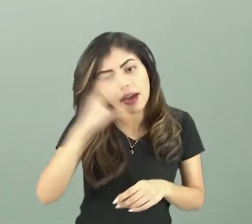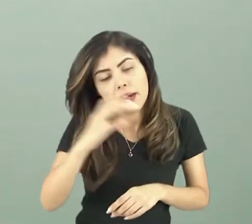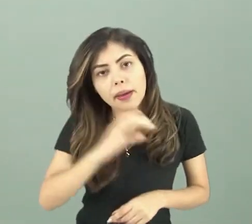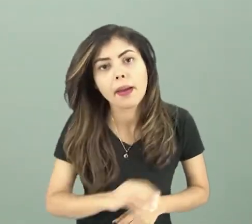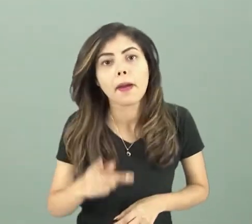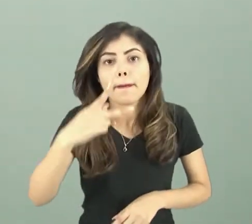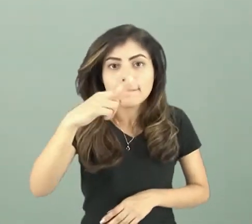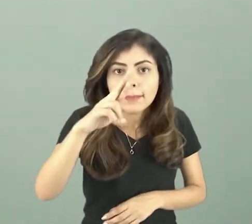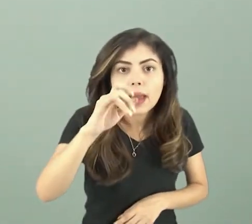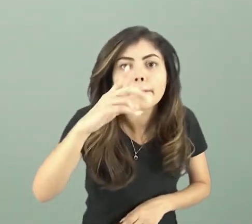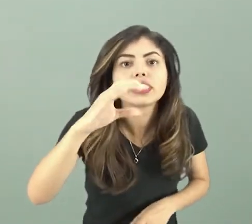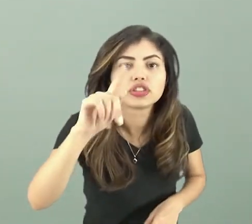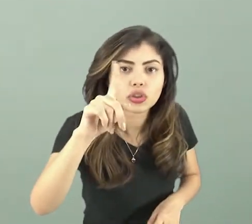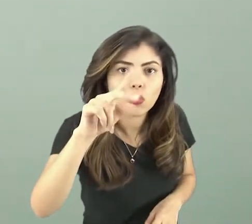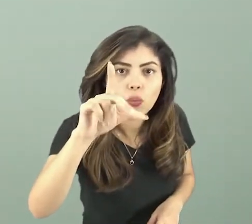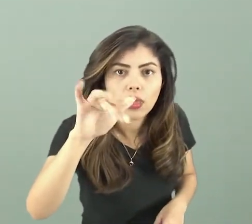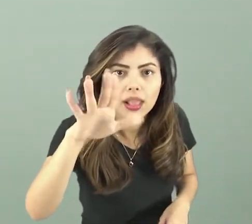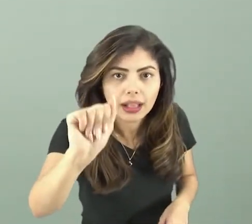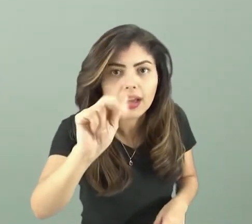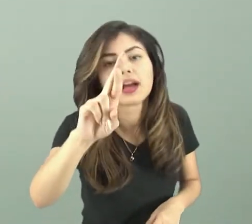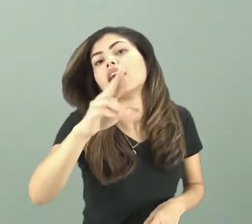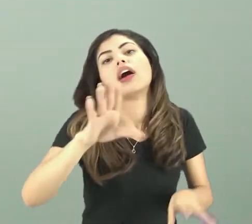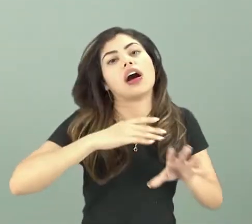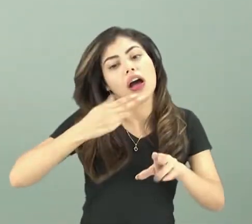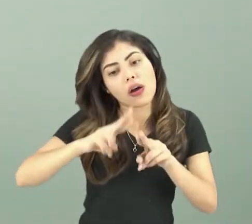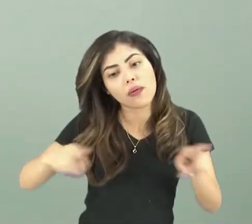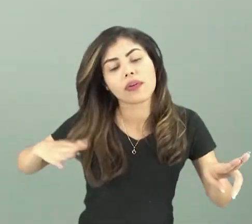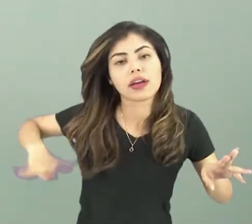for perpendicular ao campo,